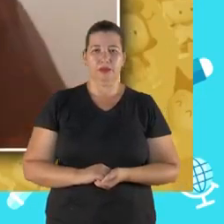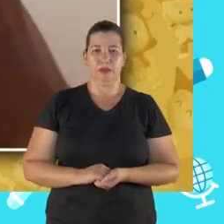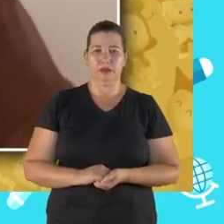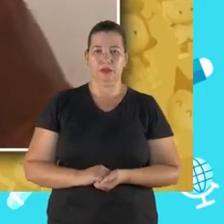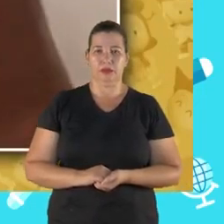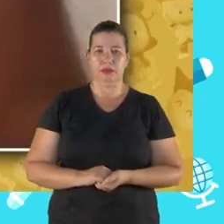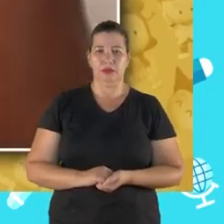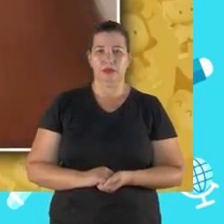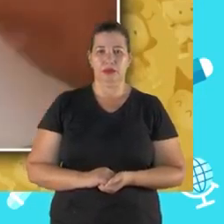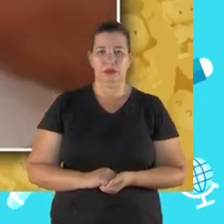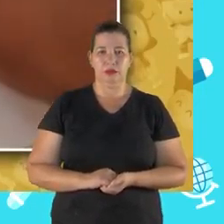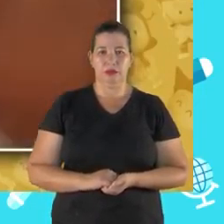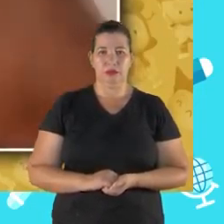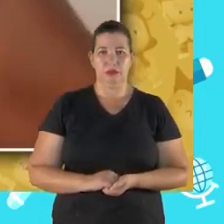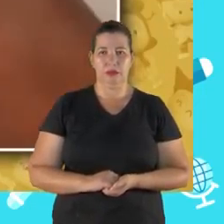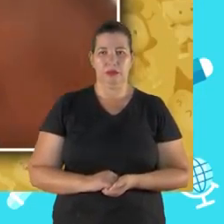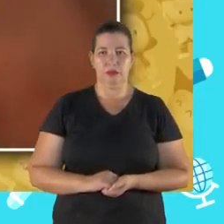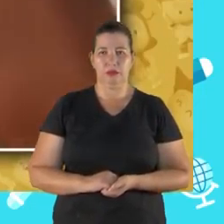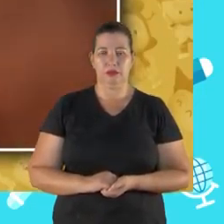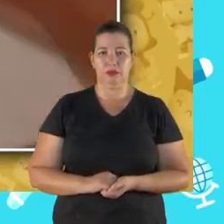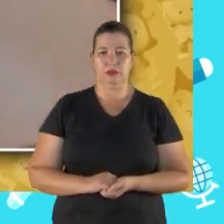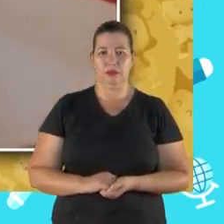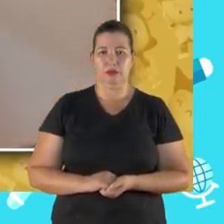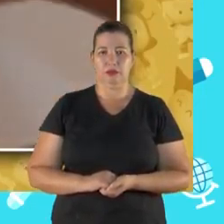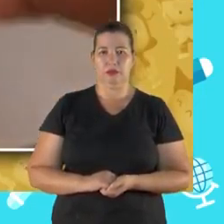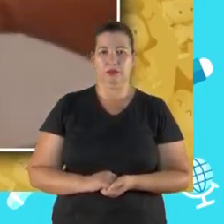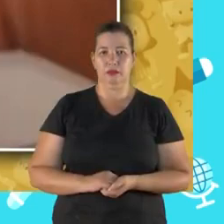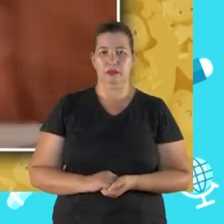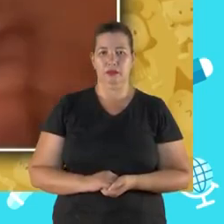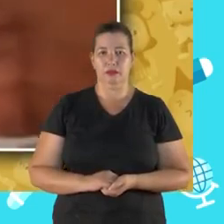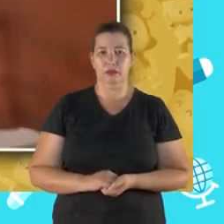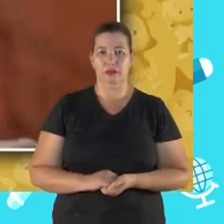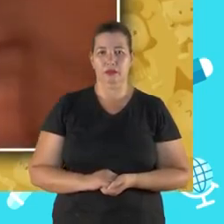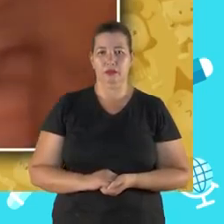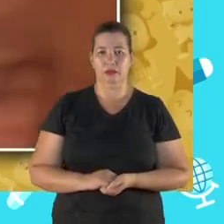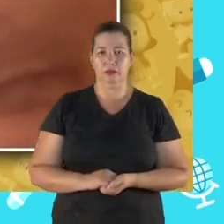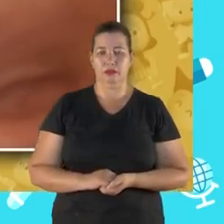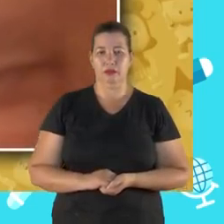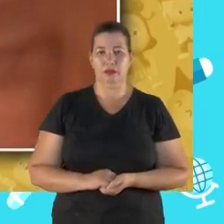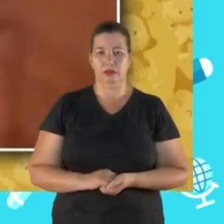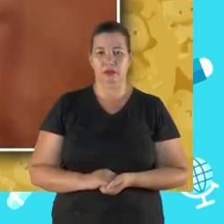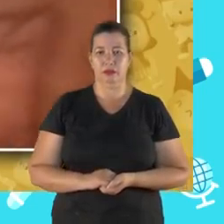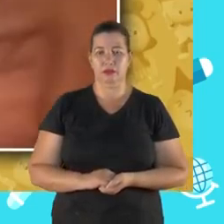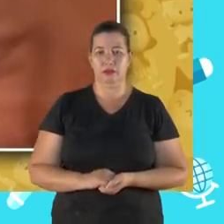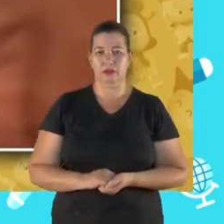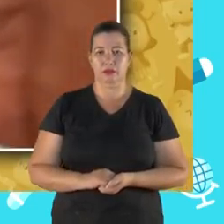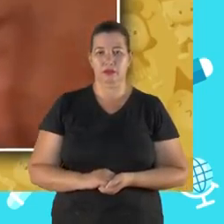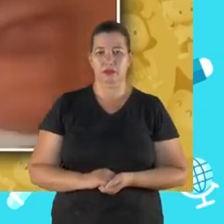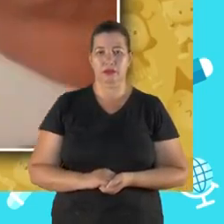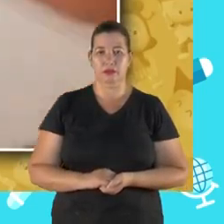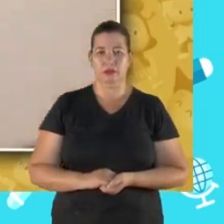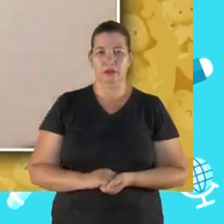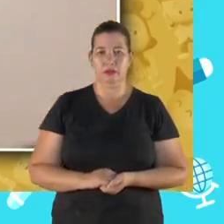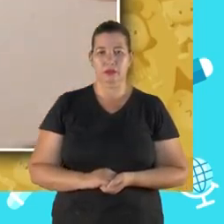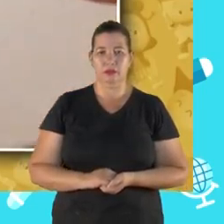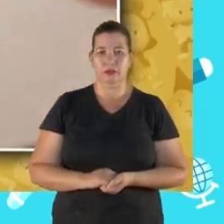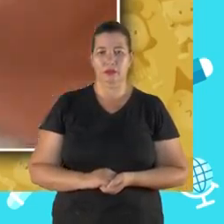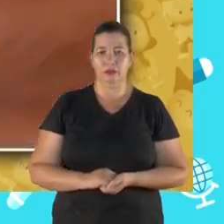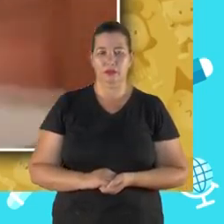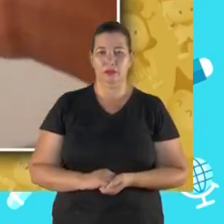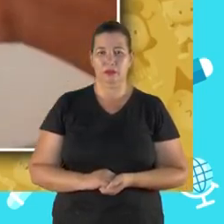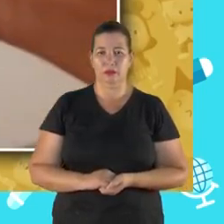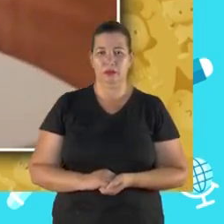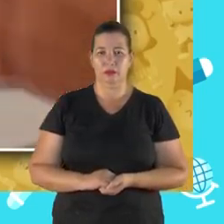a gente vai passando o dia na quarentena. Aproveitando bem o nosso dia. Olha que linda